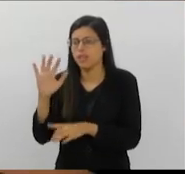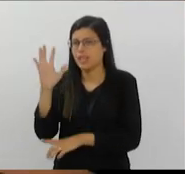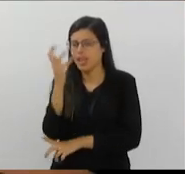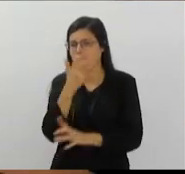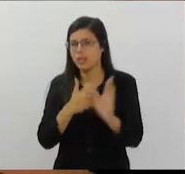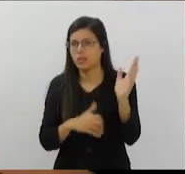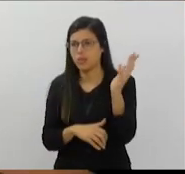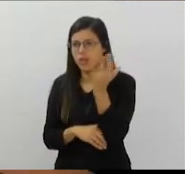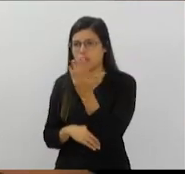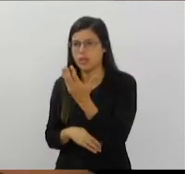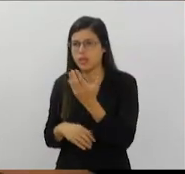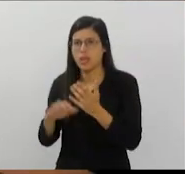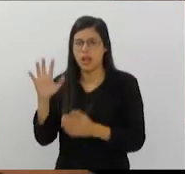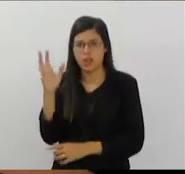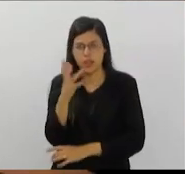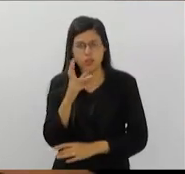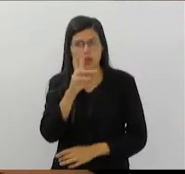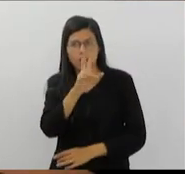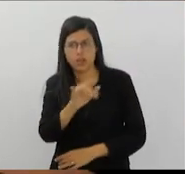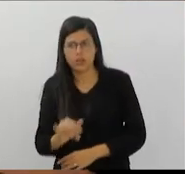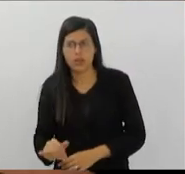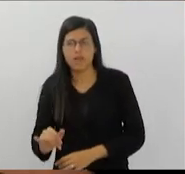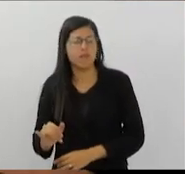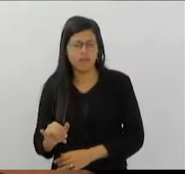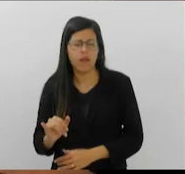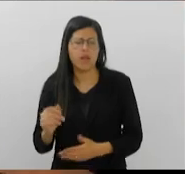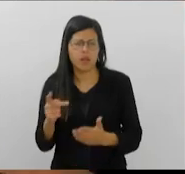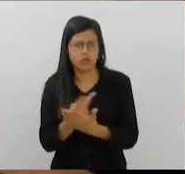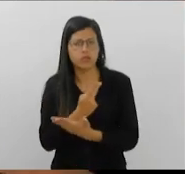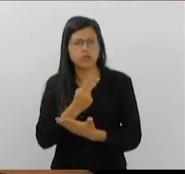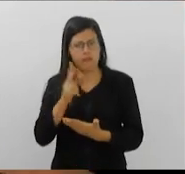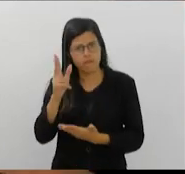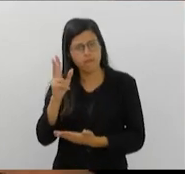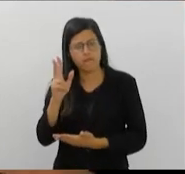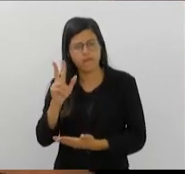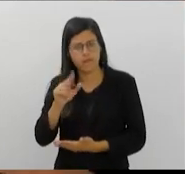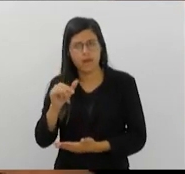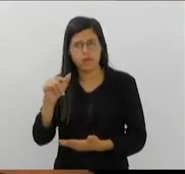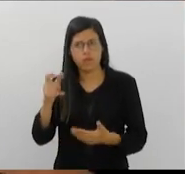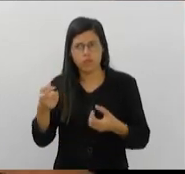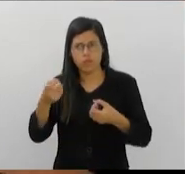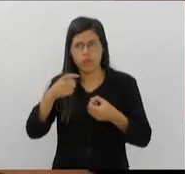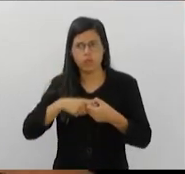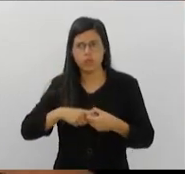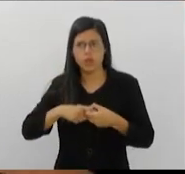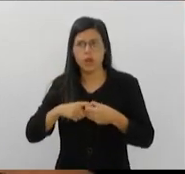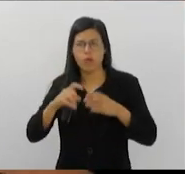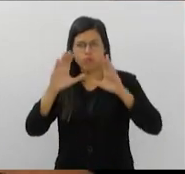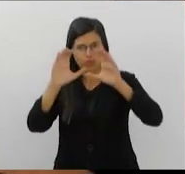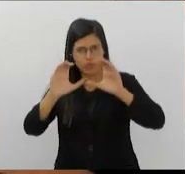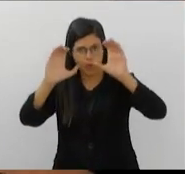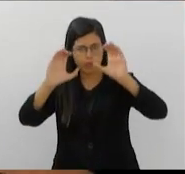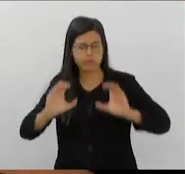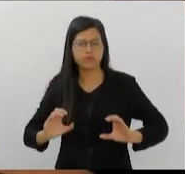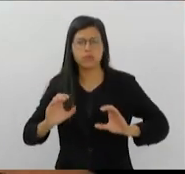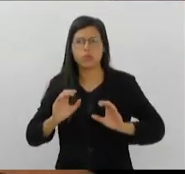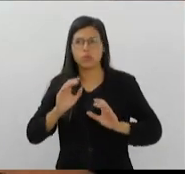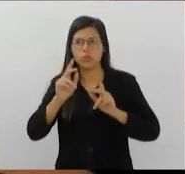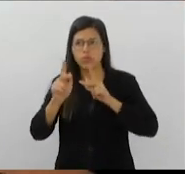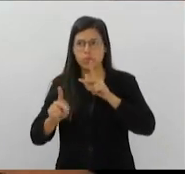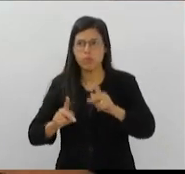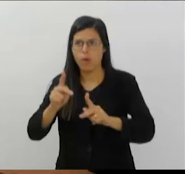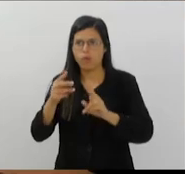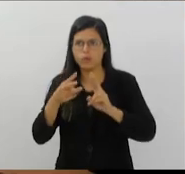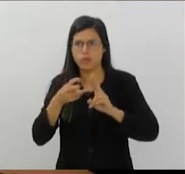ela vai vir arrastar tudo. O céu está caindo. Os povos indígenas sempre disseram isso.